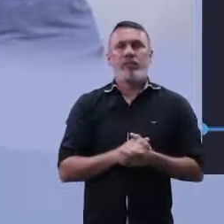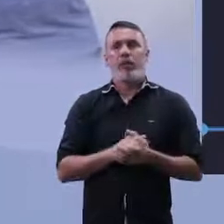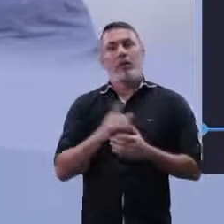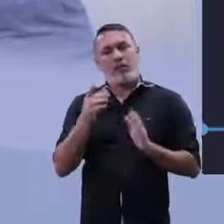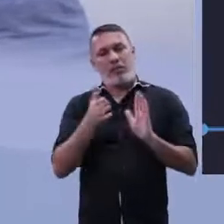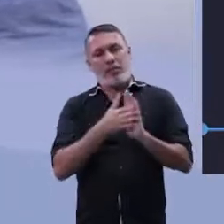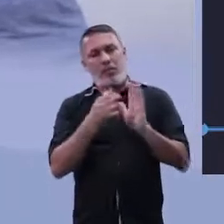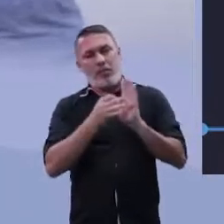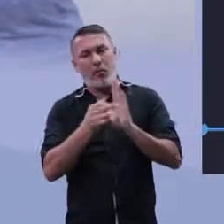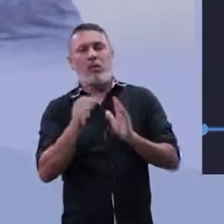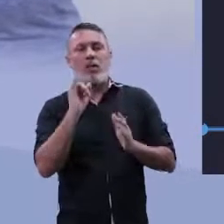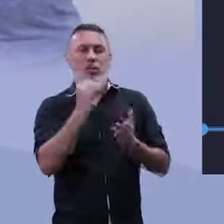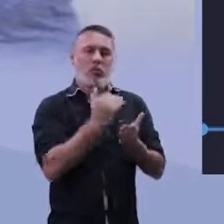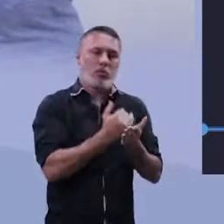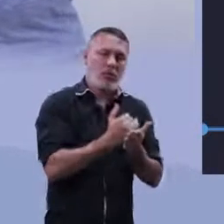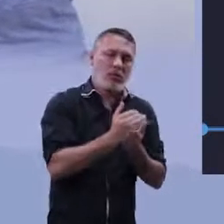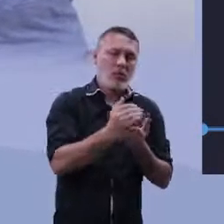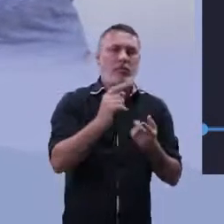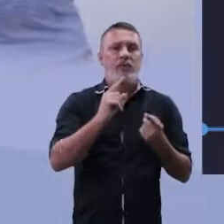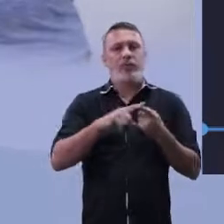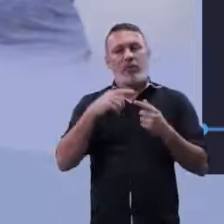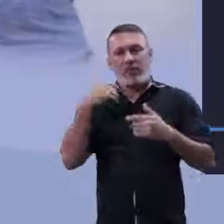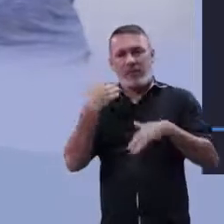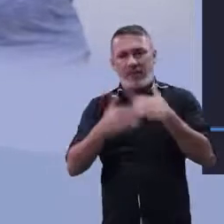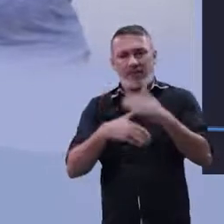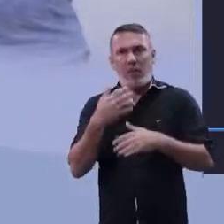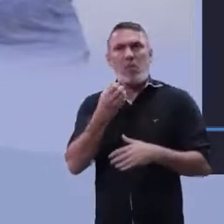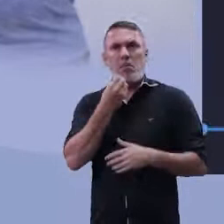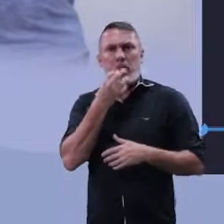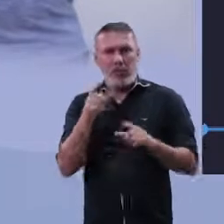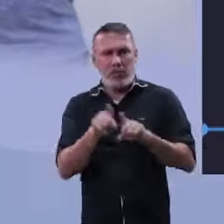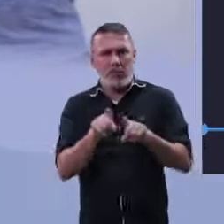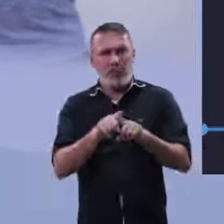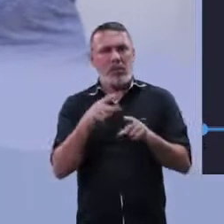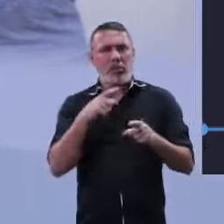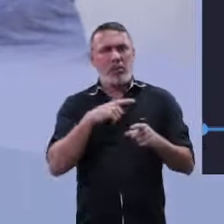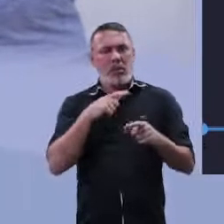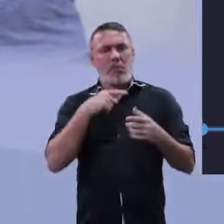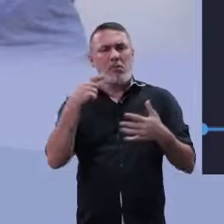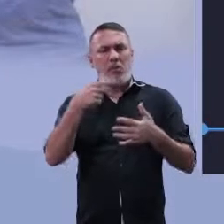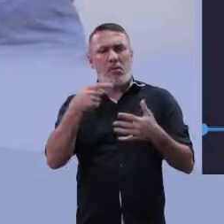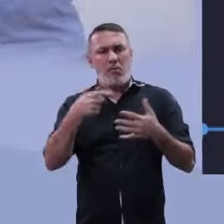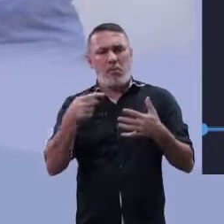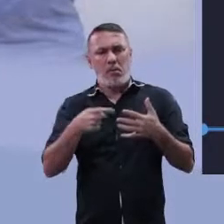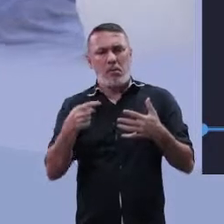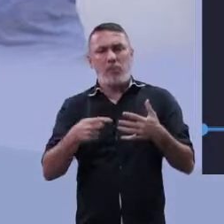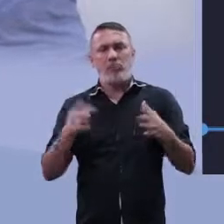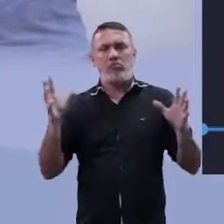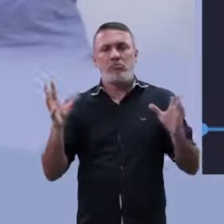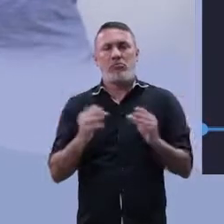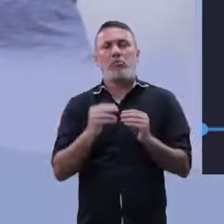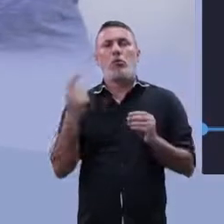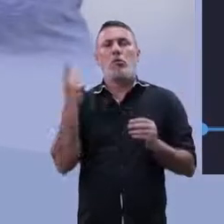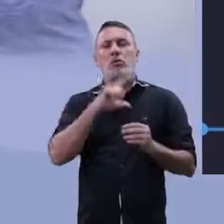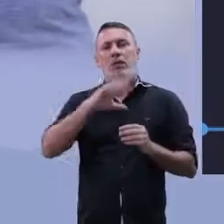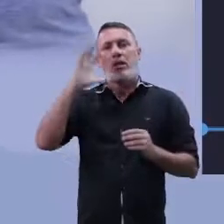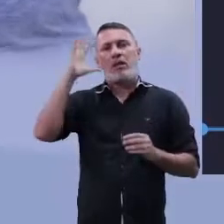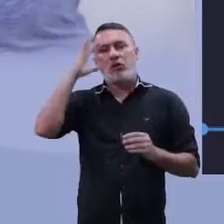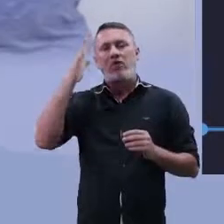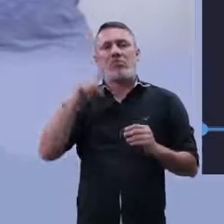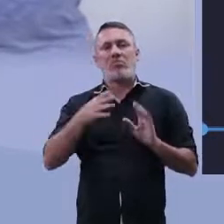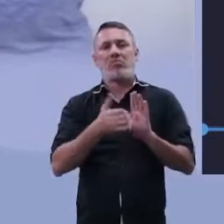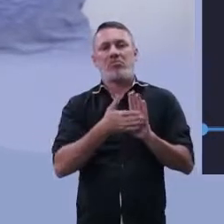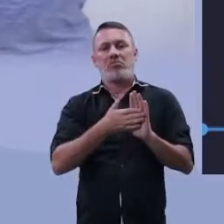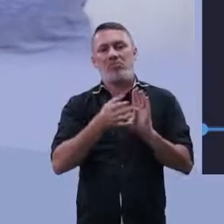Ele apresentou na introdução, desenvolveu bem nos outros parágrafos e conseguiu